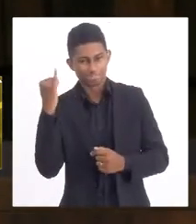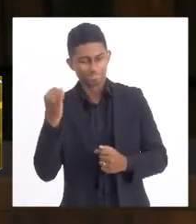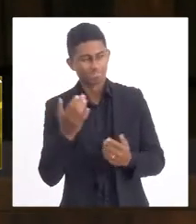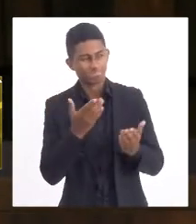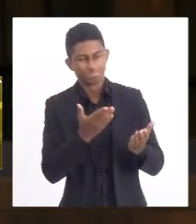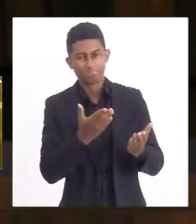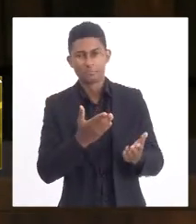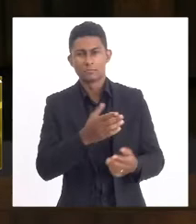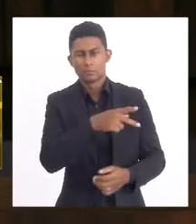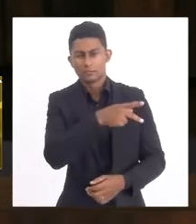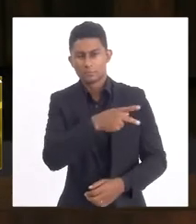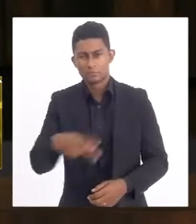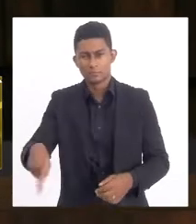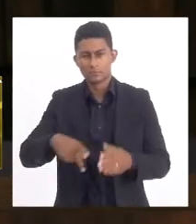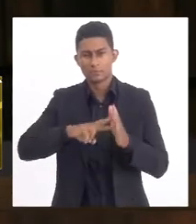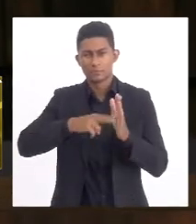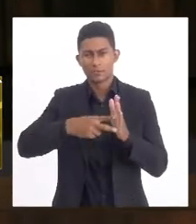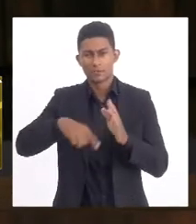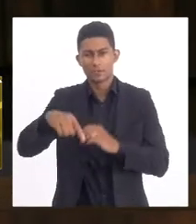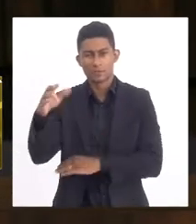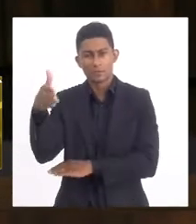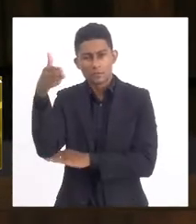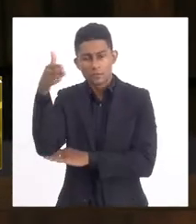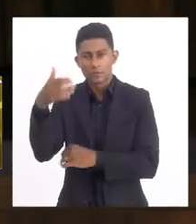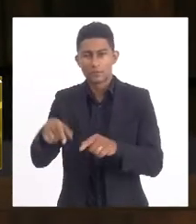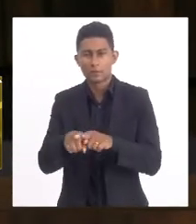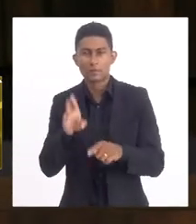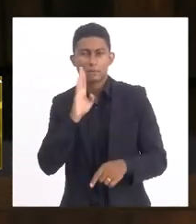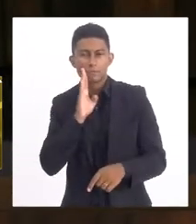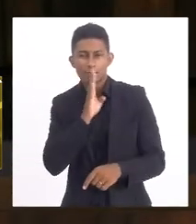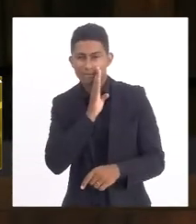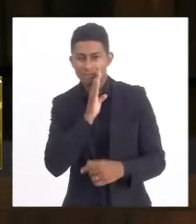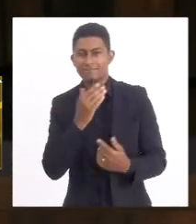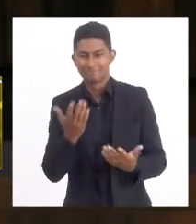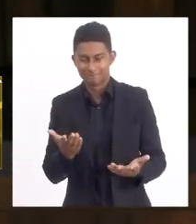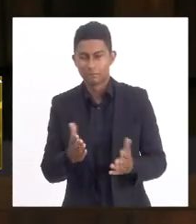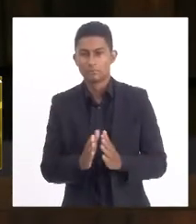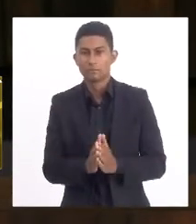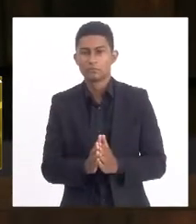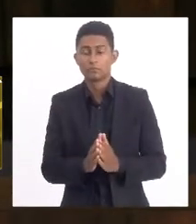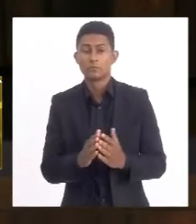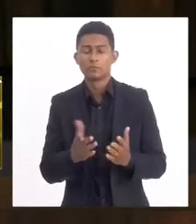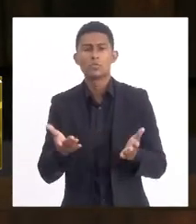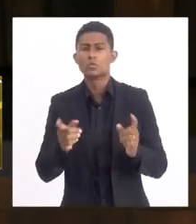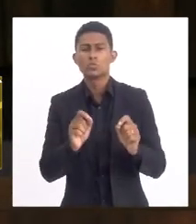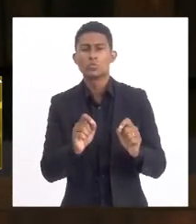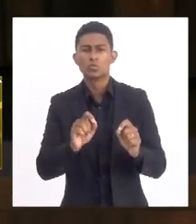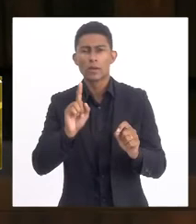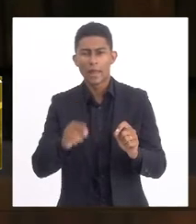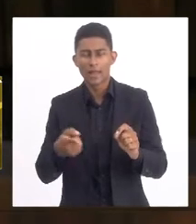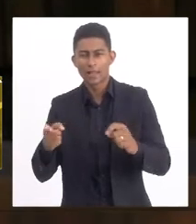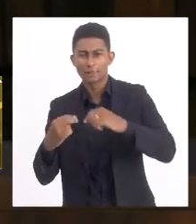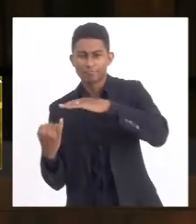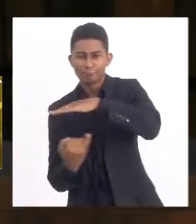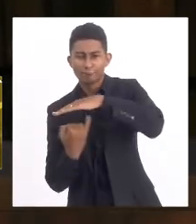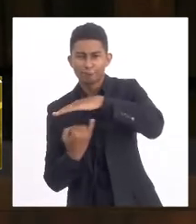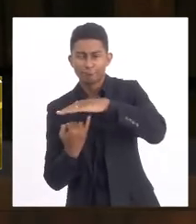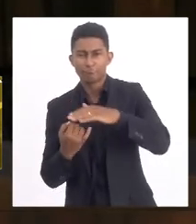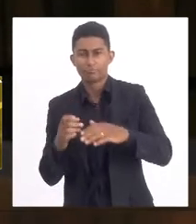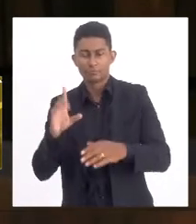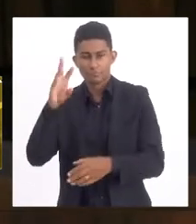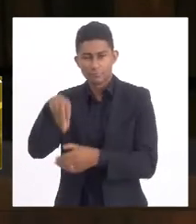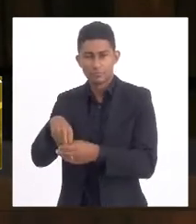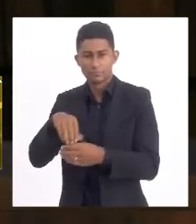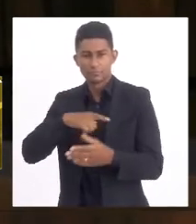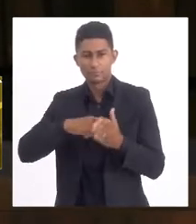Edson presidente do nosso Sindicato de hotéis bares e restaurantes de Nova Friburgo a Federação é uma entidade segundo grau que reúne os 68 sindicatos